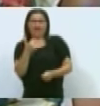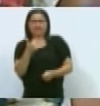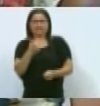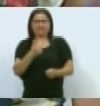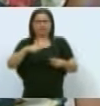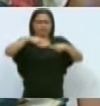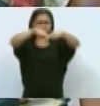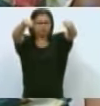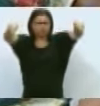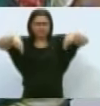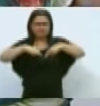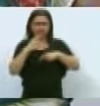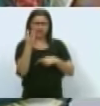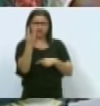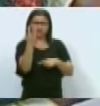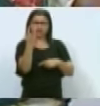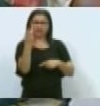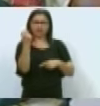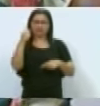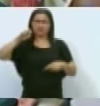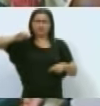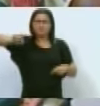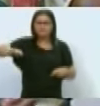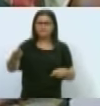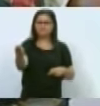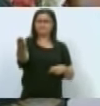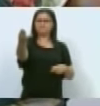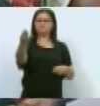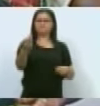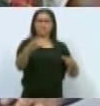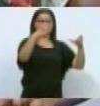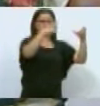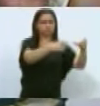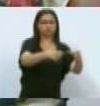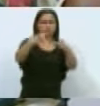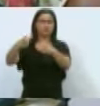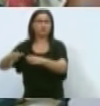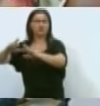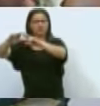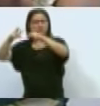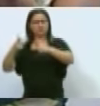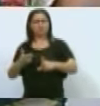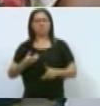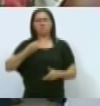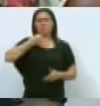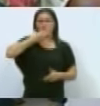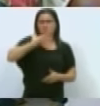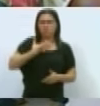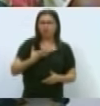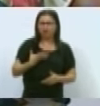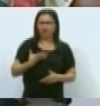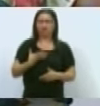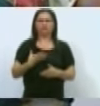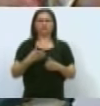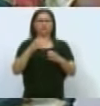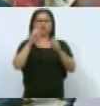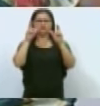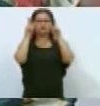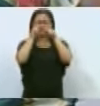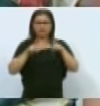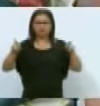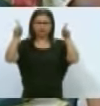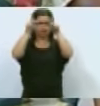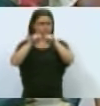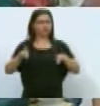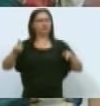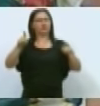metros quadrados de área, distribuídos em dois campi, com infraestrutura moderna e 100% informatizada. E, além